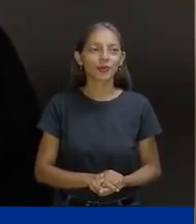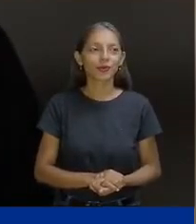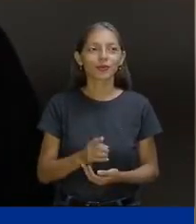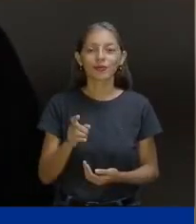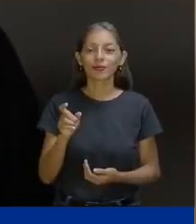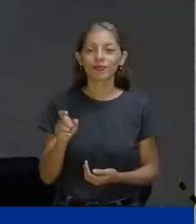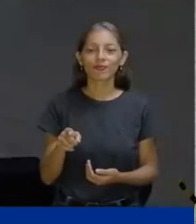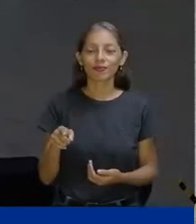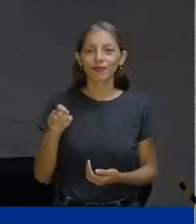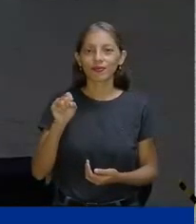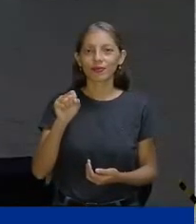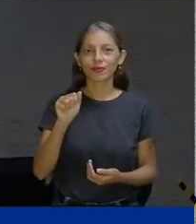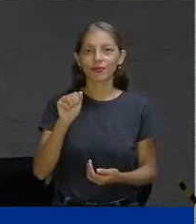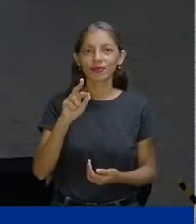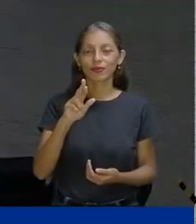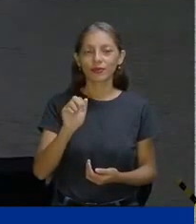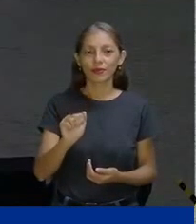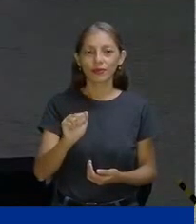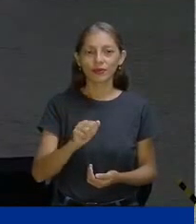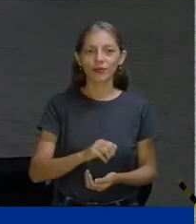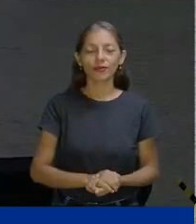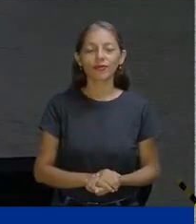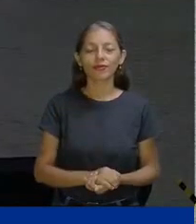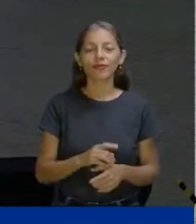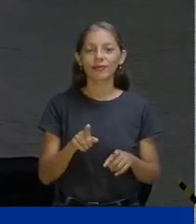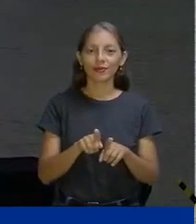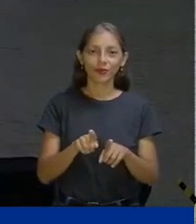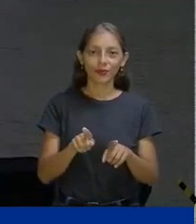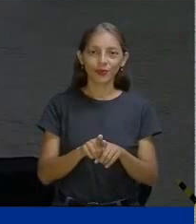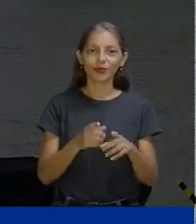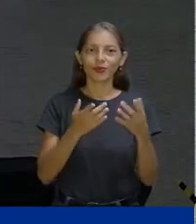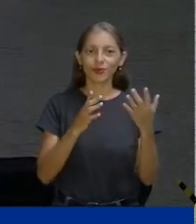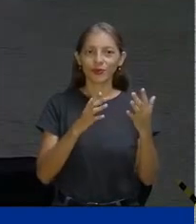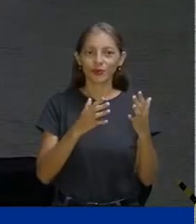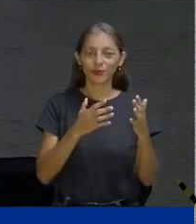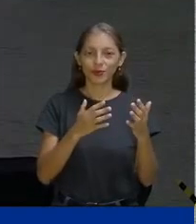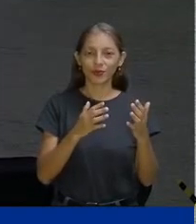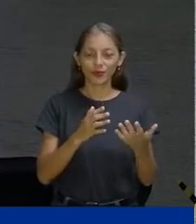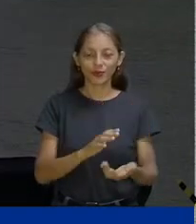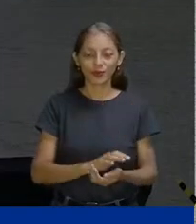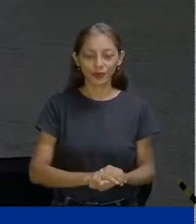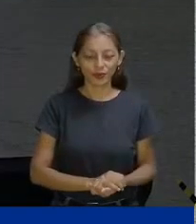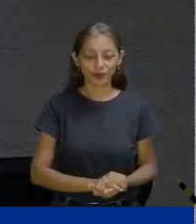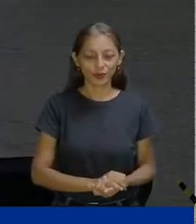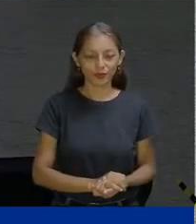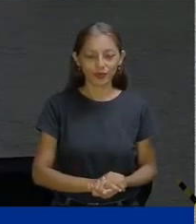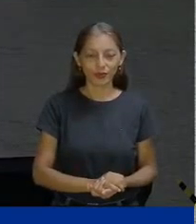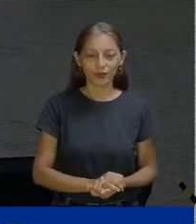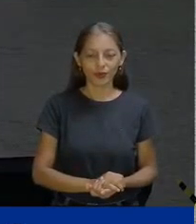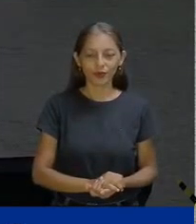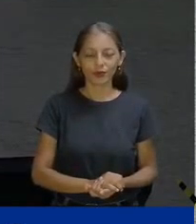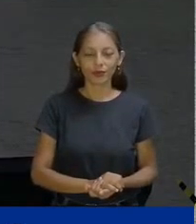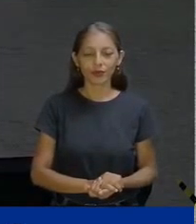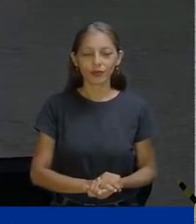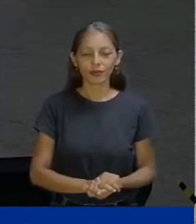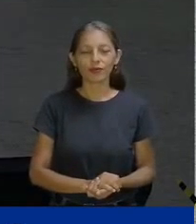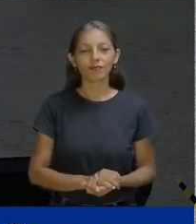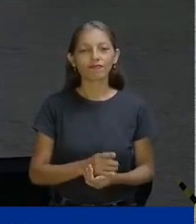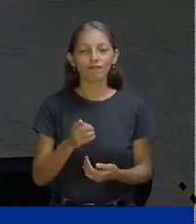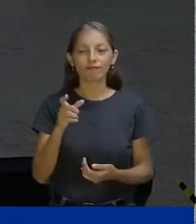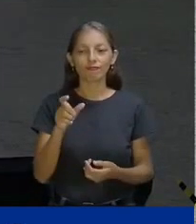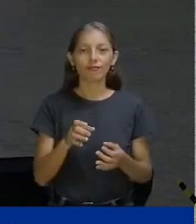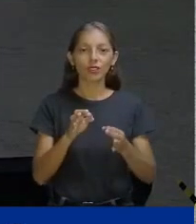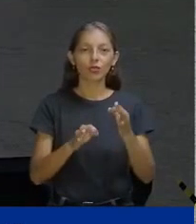Excelência, apenas passar os parabéns já dados para o juiz Paulo